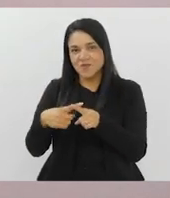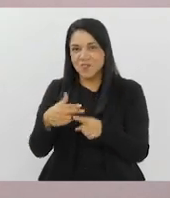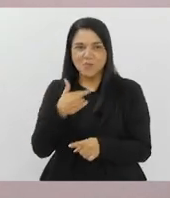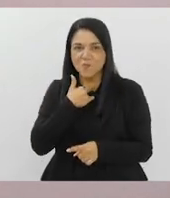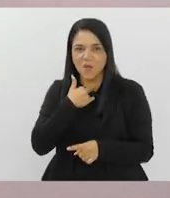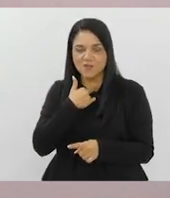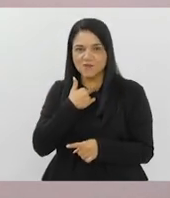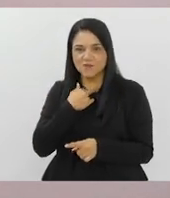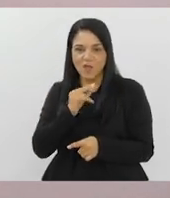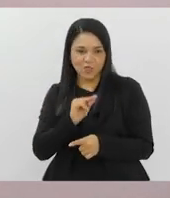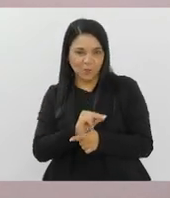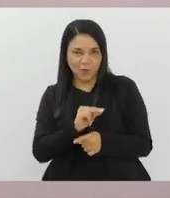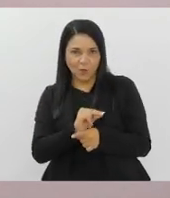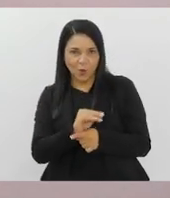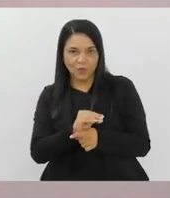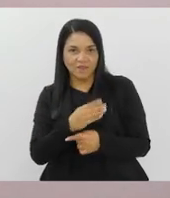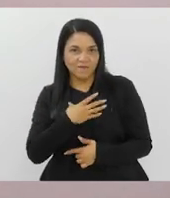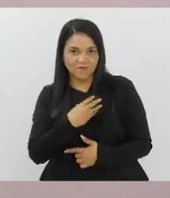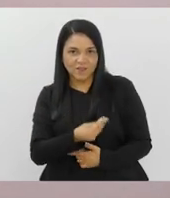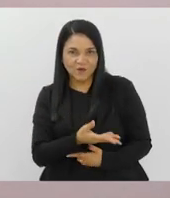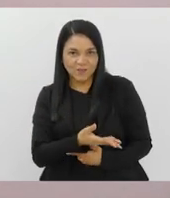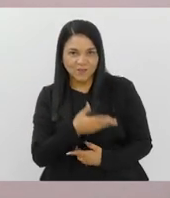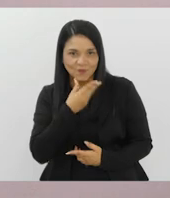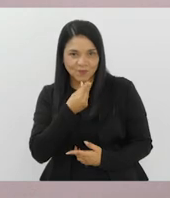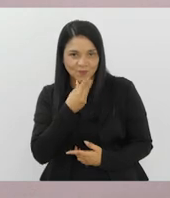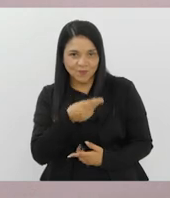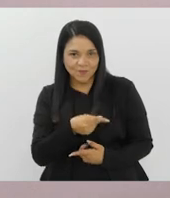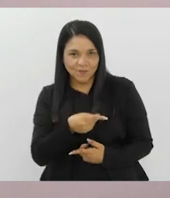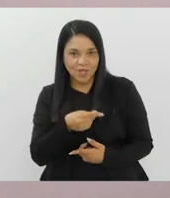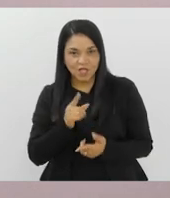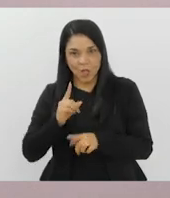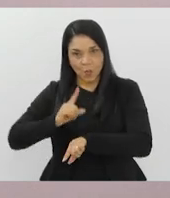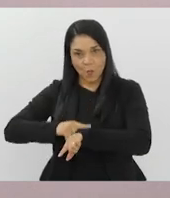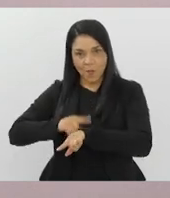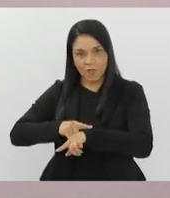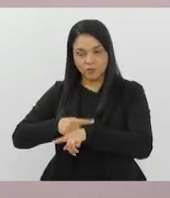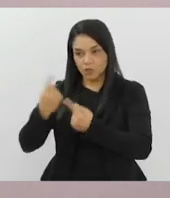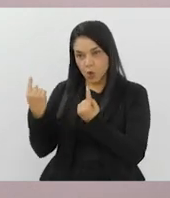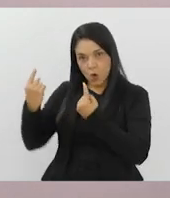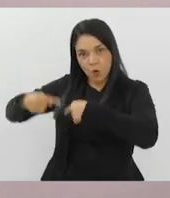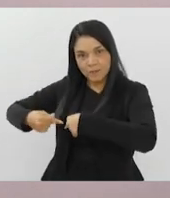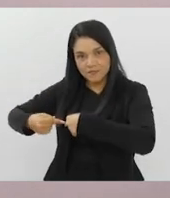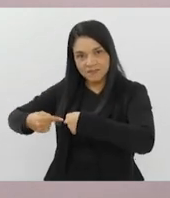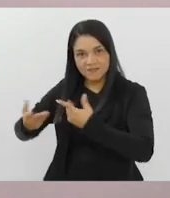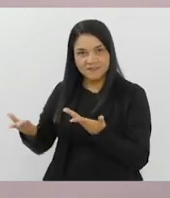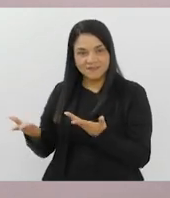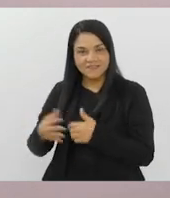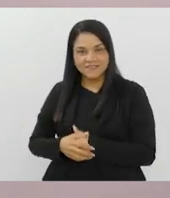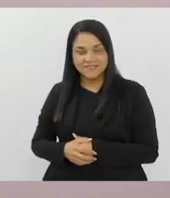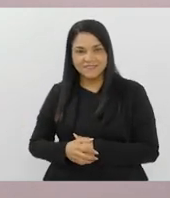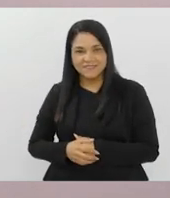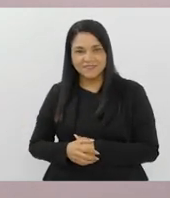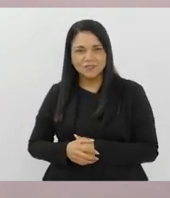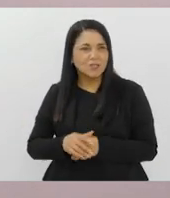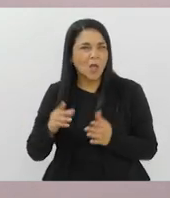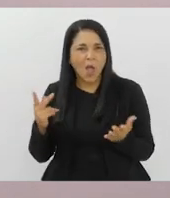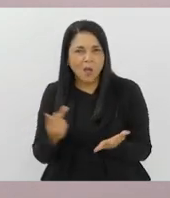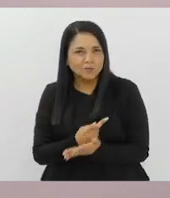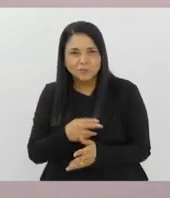ficar com o filho no momento que ele está competindo? Não, né? A gente nunca viu isso acontecer com um